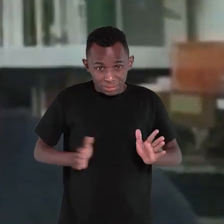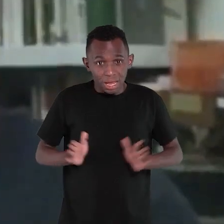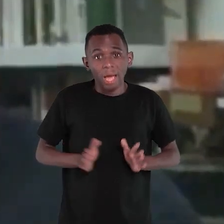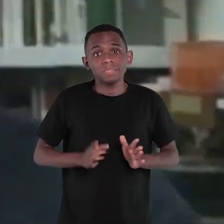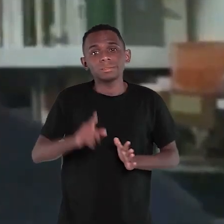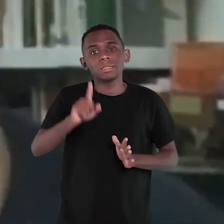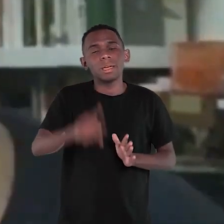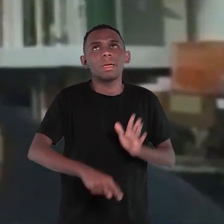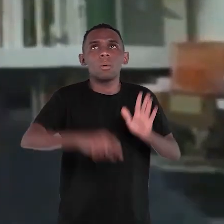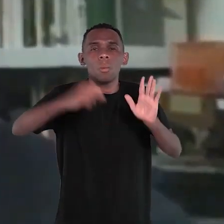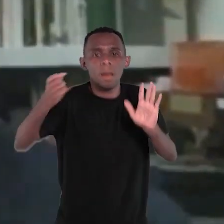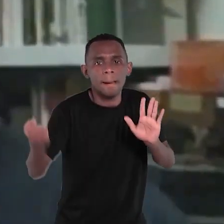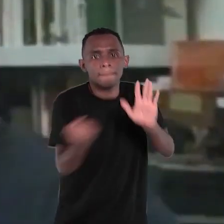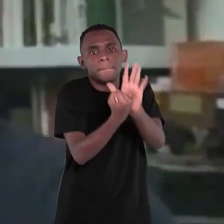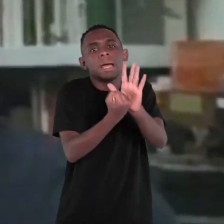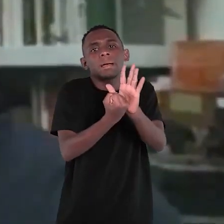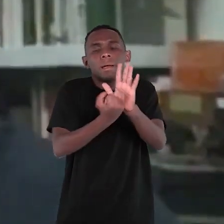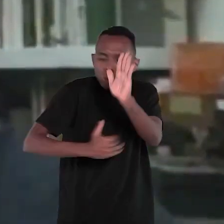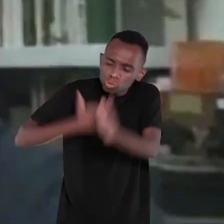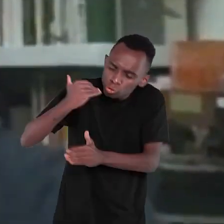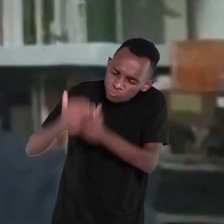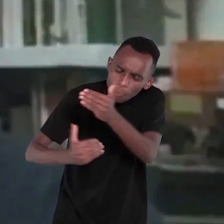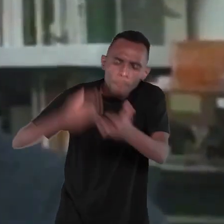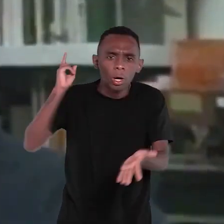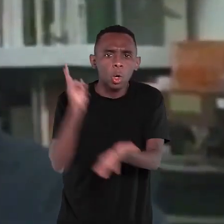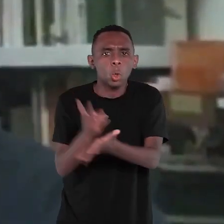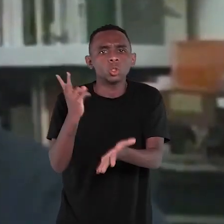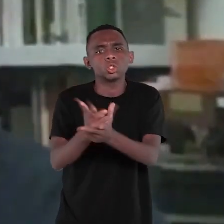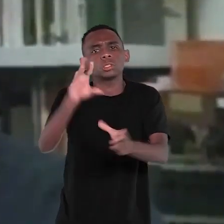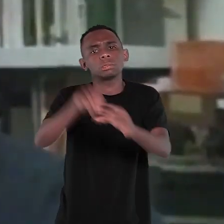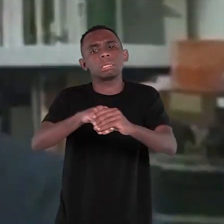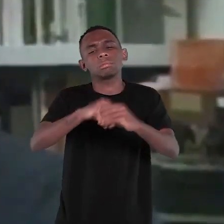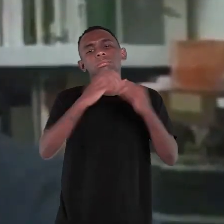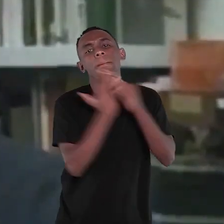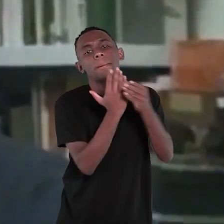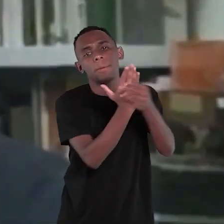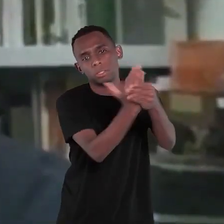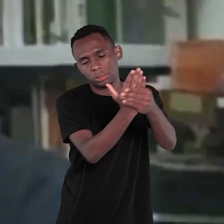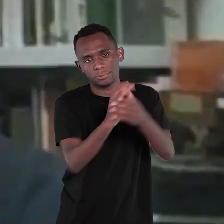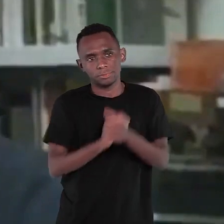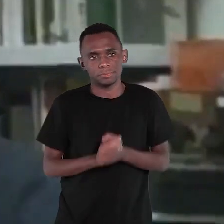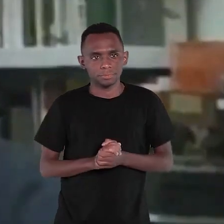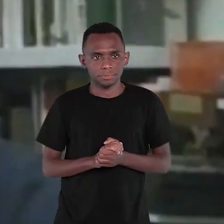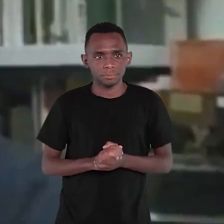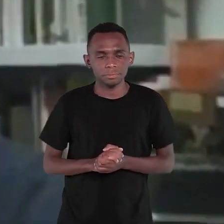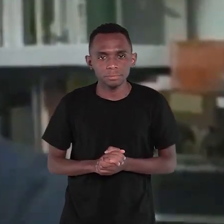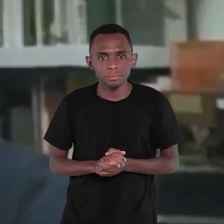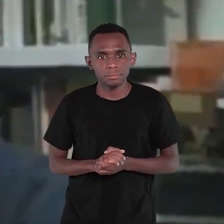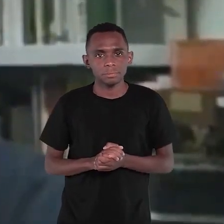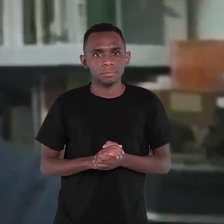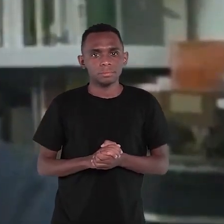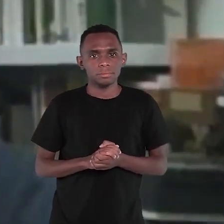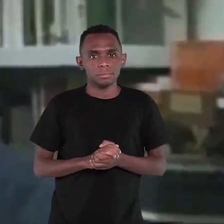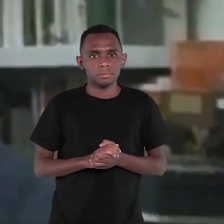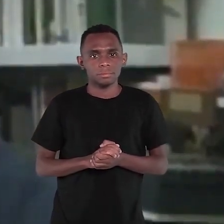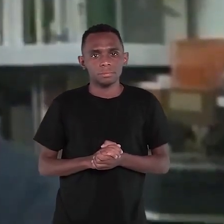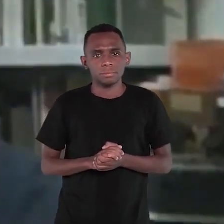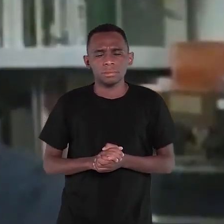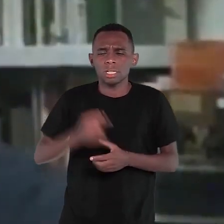uma marca, quer dizer, é uma permanente preocupação da biblioteca, né? A gente, muitas vezes,